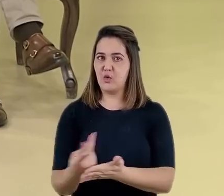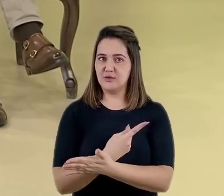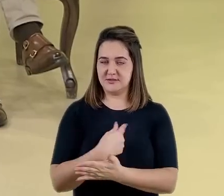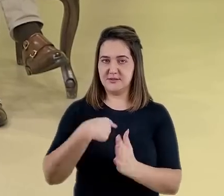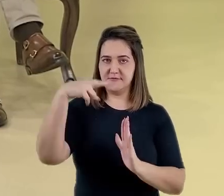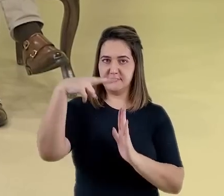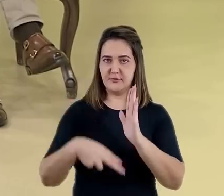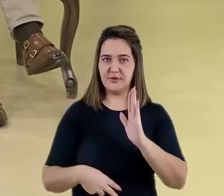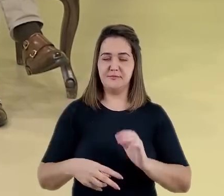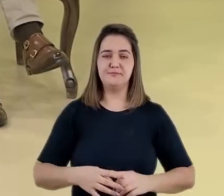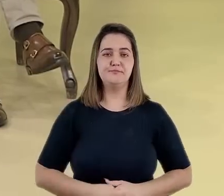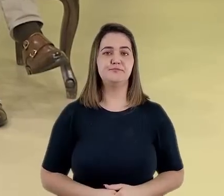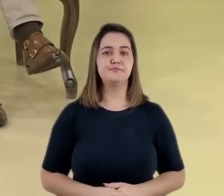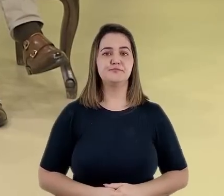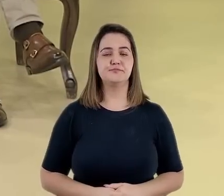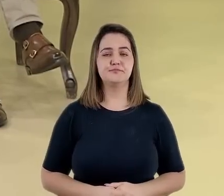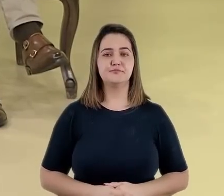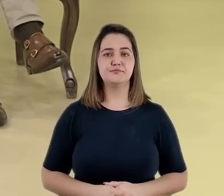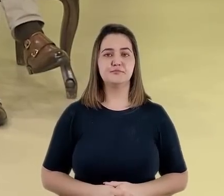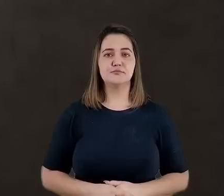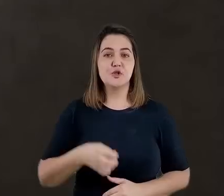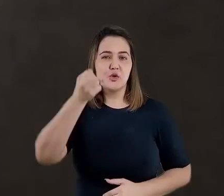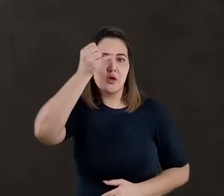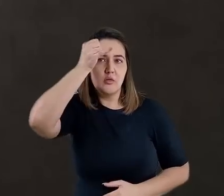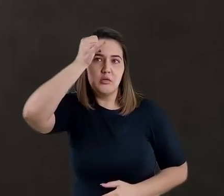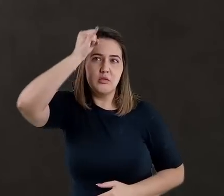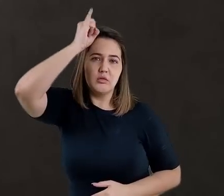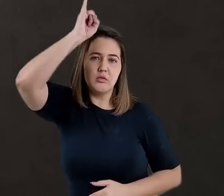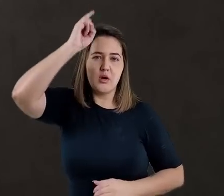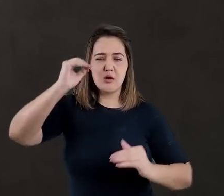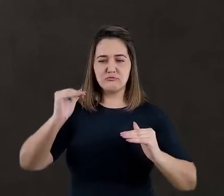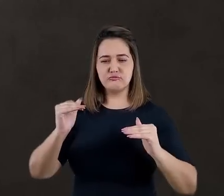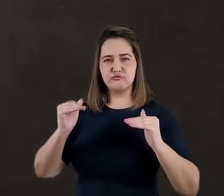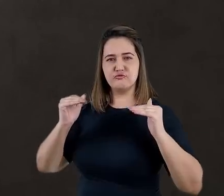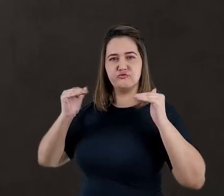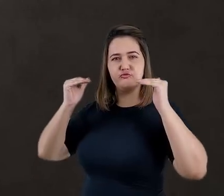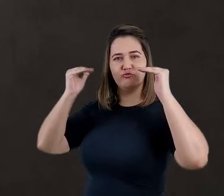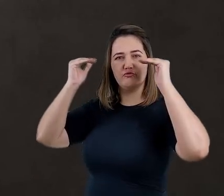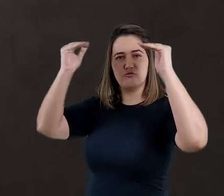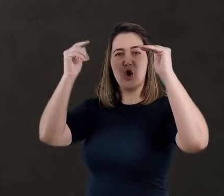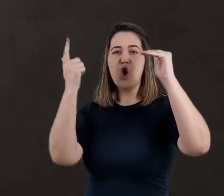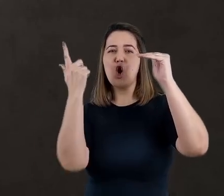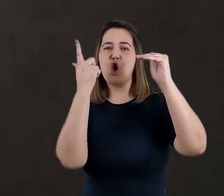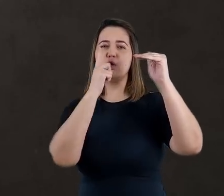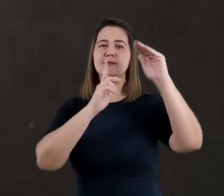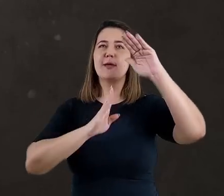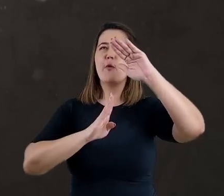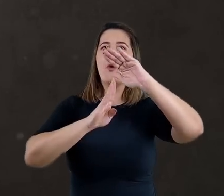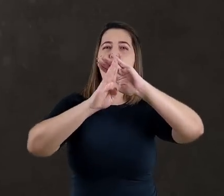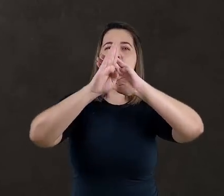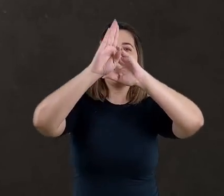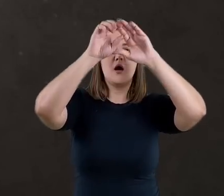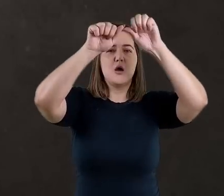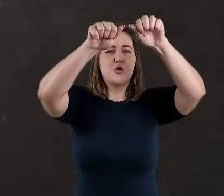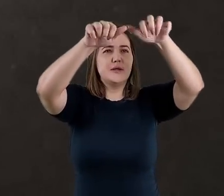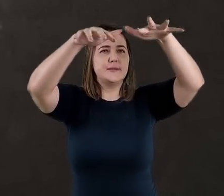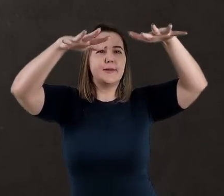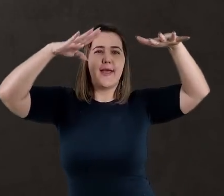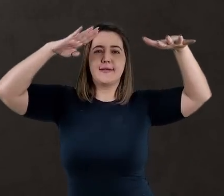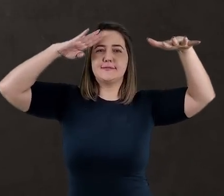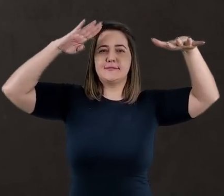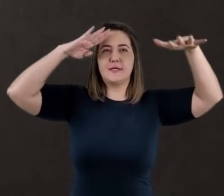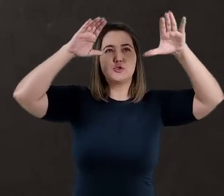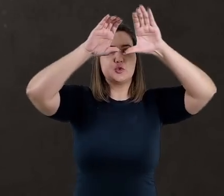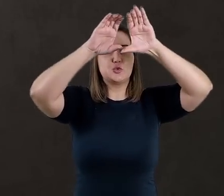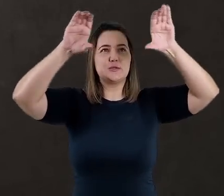ler para você aqui, preste atenção no que diz a palavra de Deus. Ele se engrandeceu tanto que alcançou o exército dos